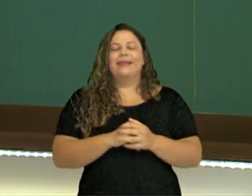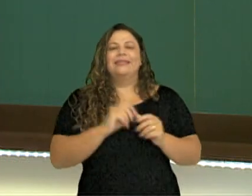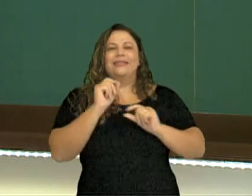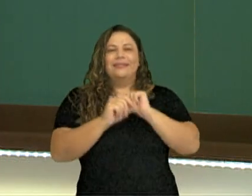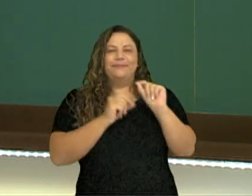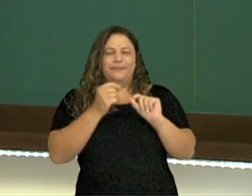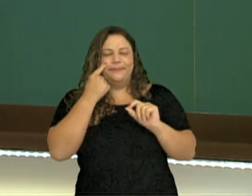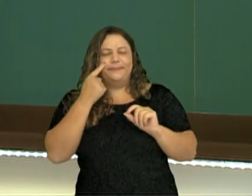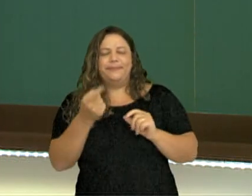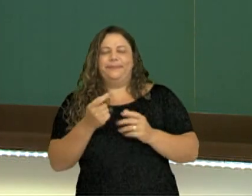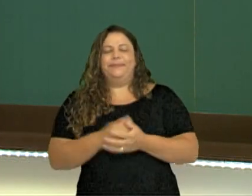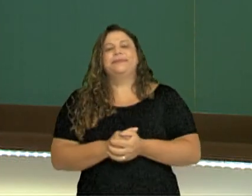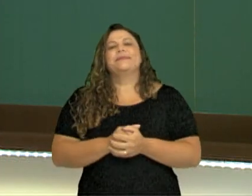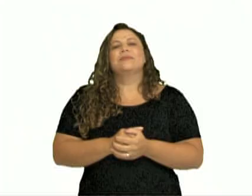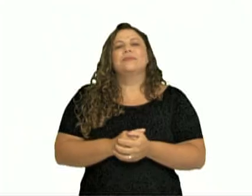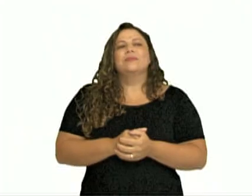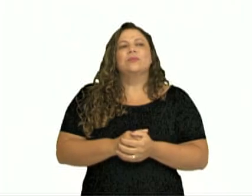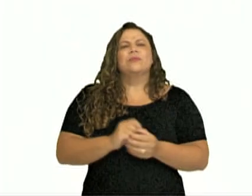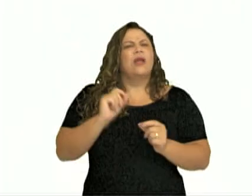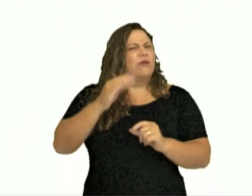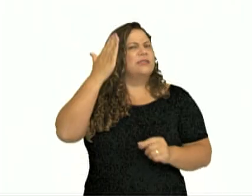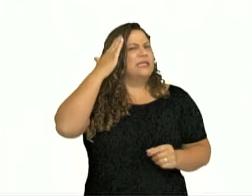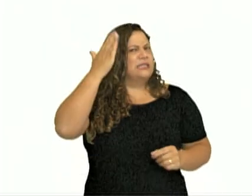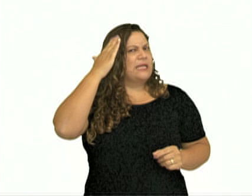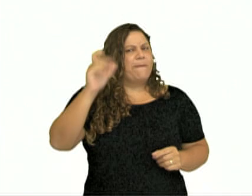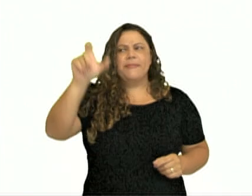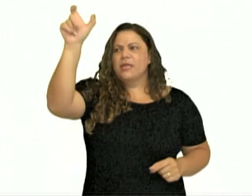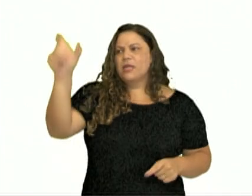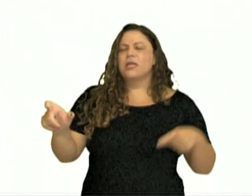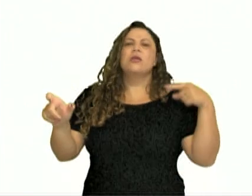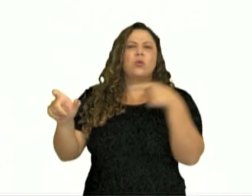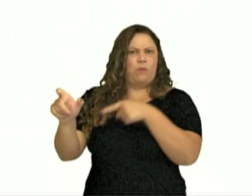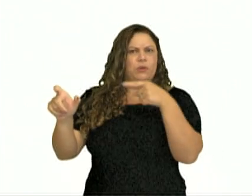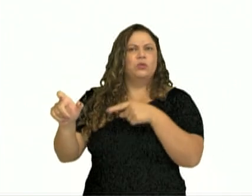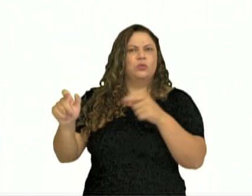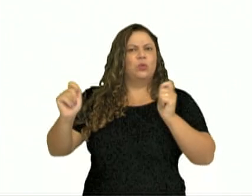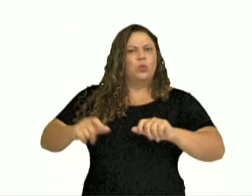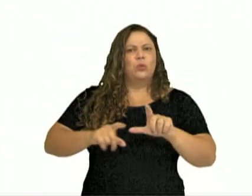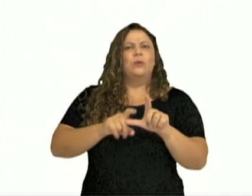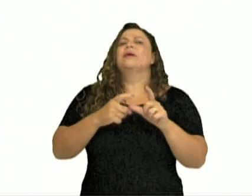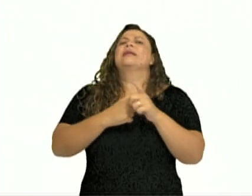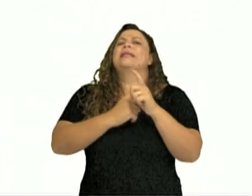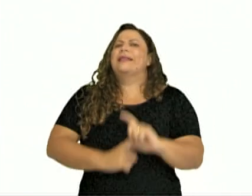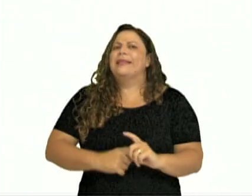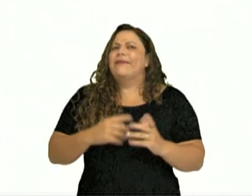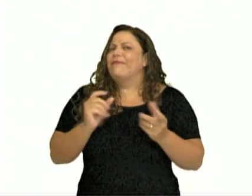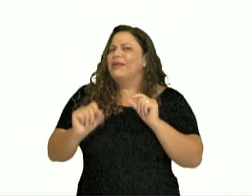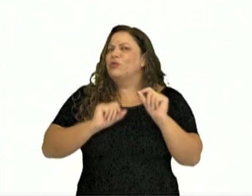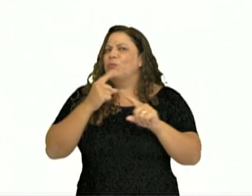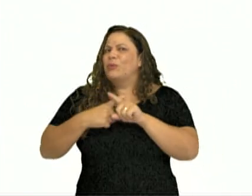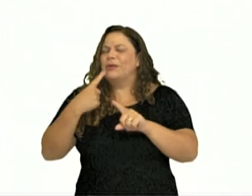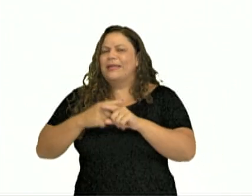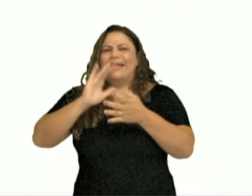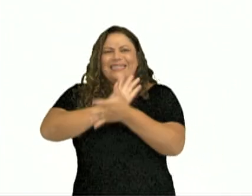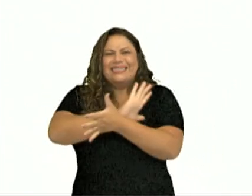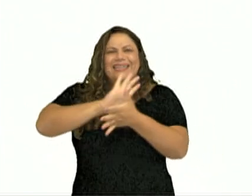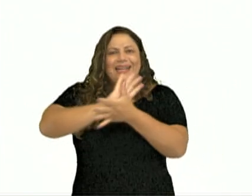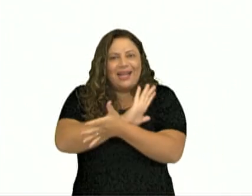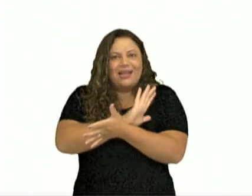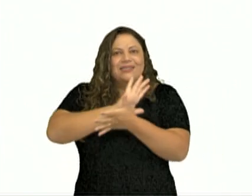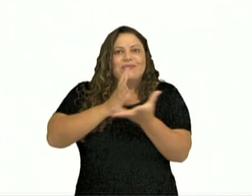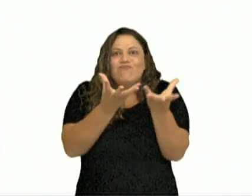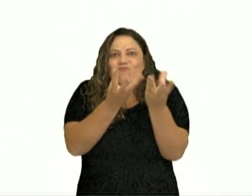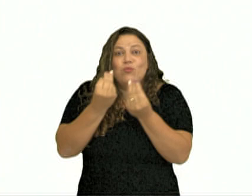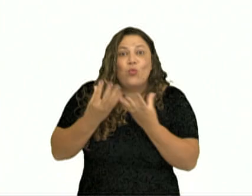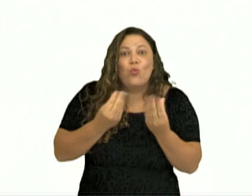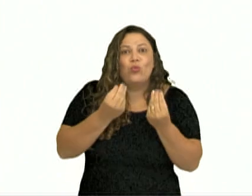vermelho. Então, você sabia que uma pessoa está endividada é porque ela está gastando demais, ou seja, ela está